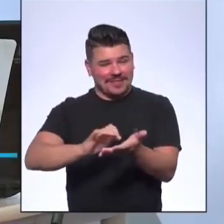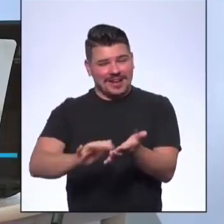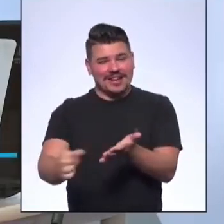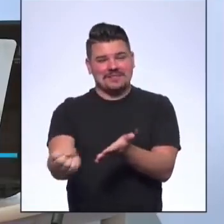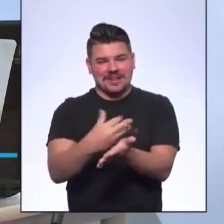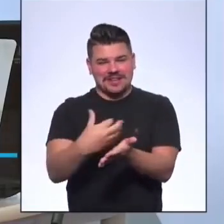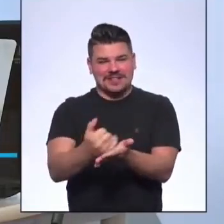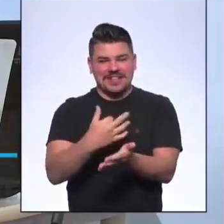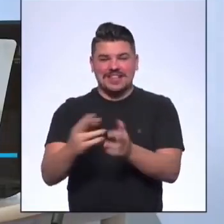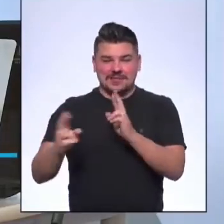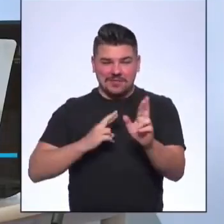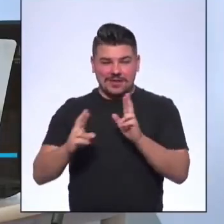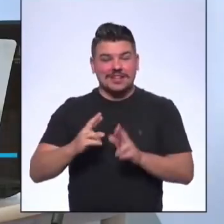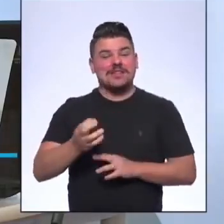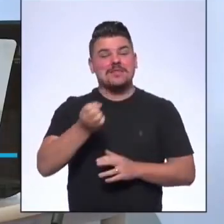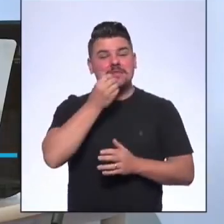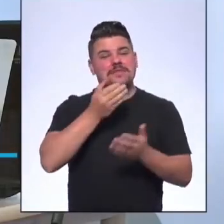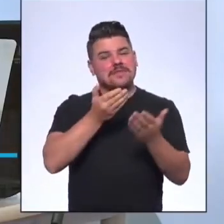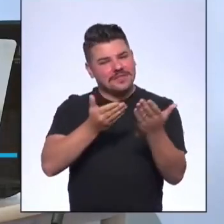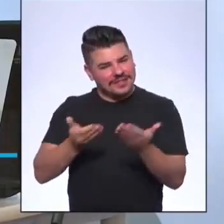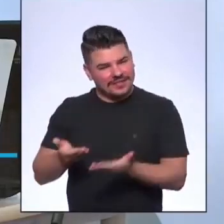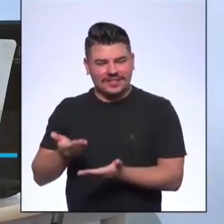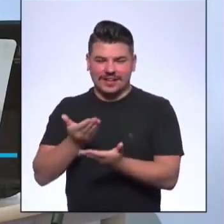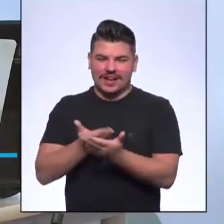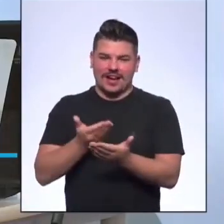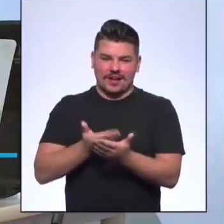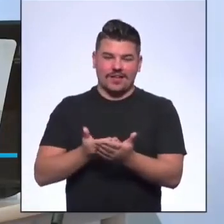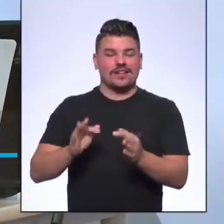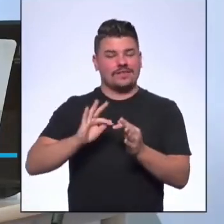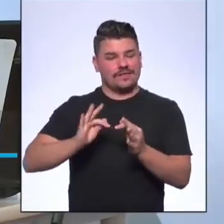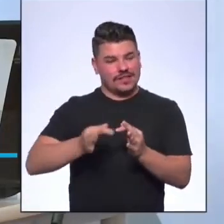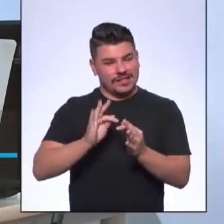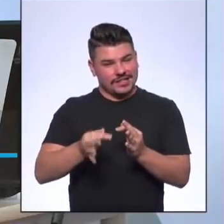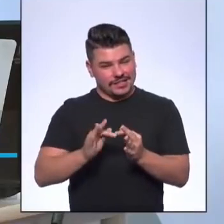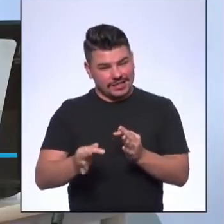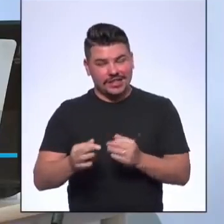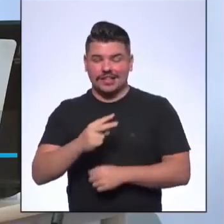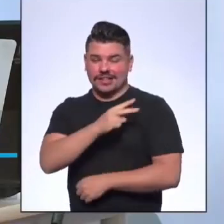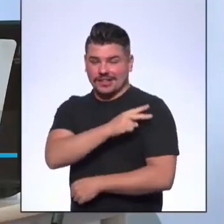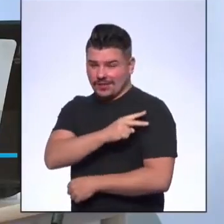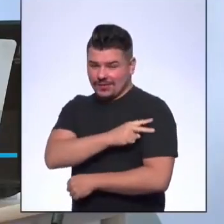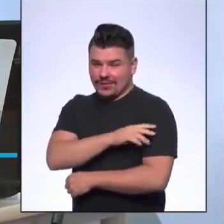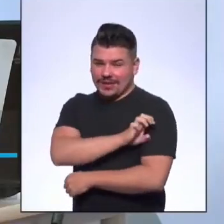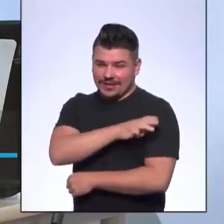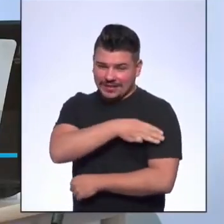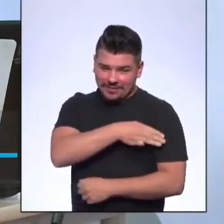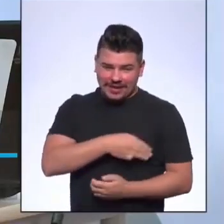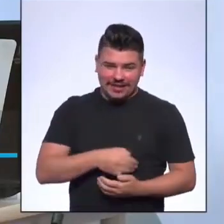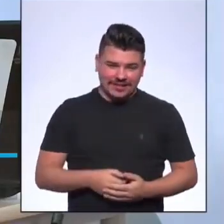respostas aqui, hein? Sejam bem-vindos para mais essa aula de física aqui do segundo ano do ensino médio.